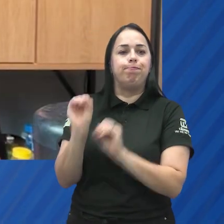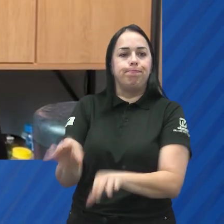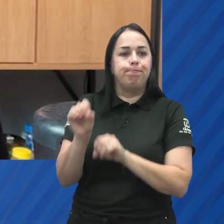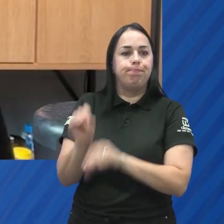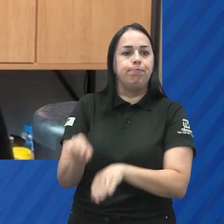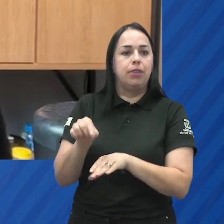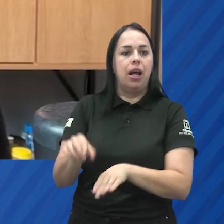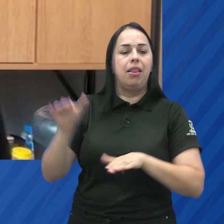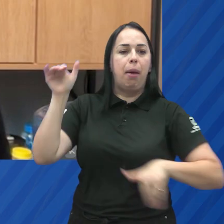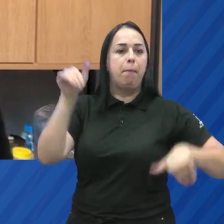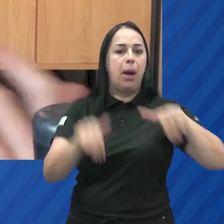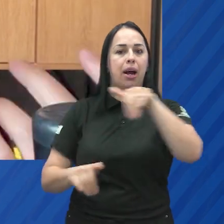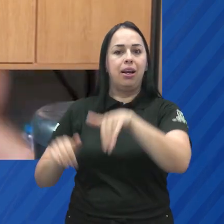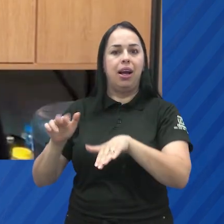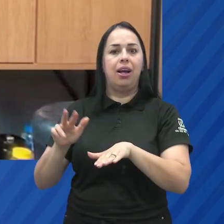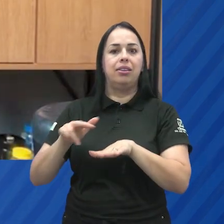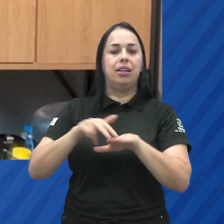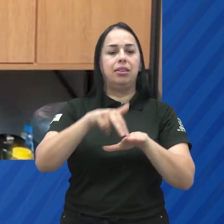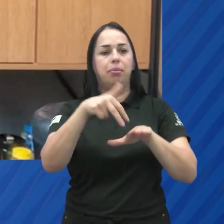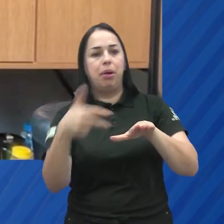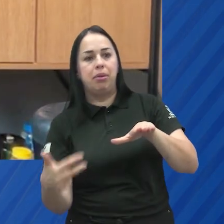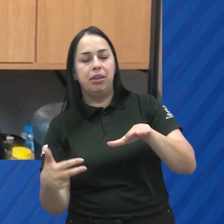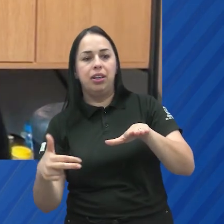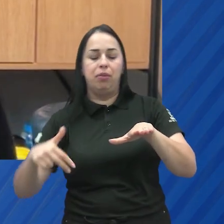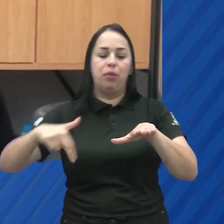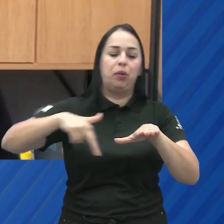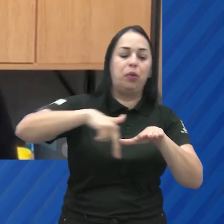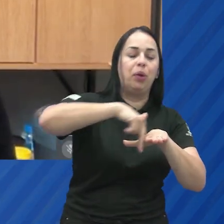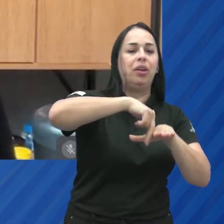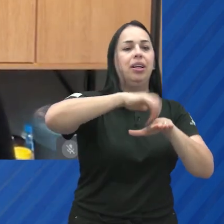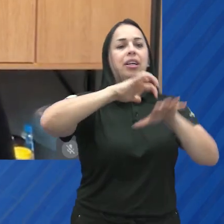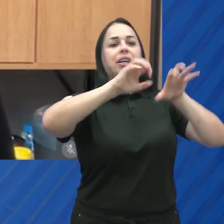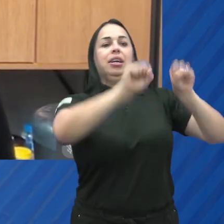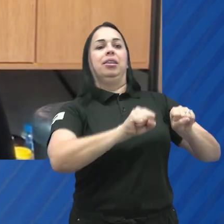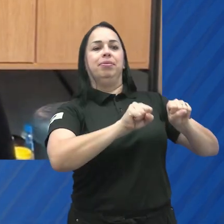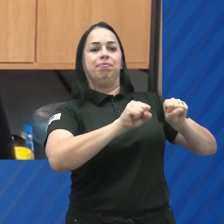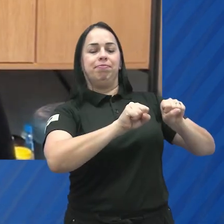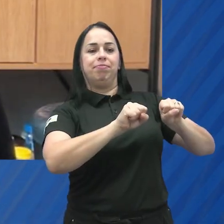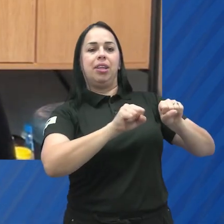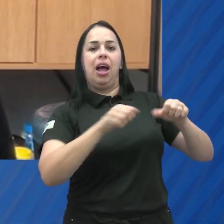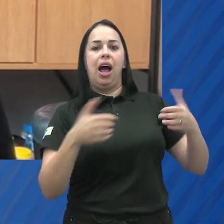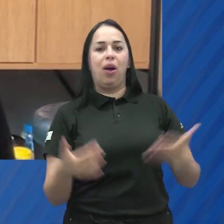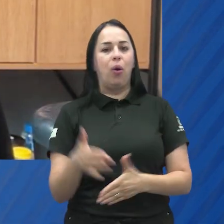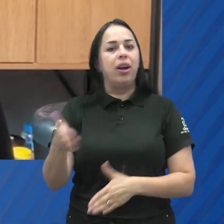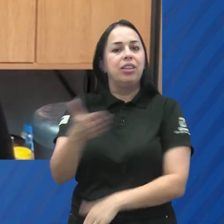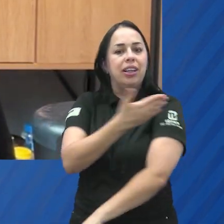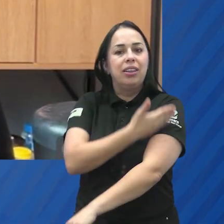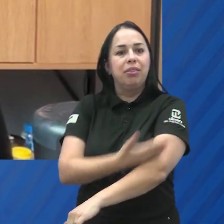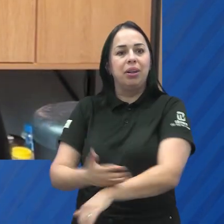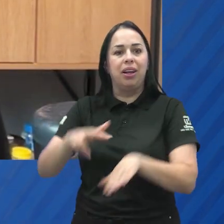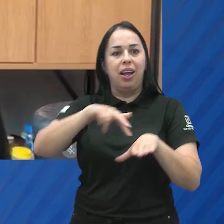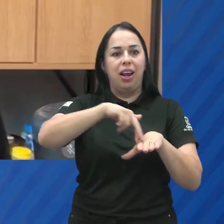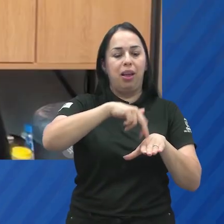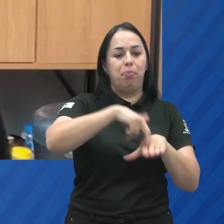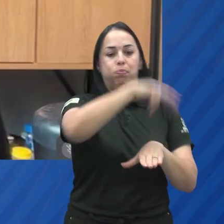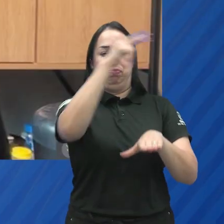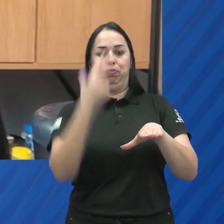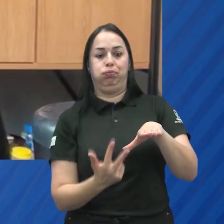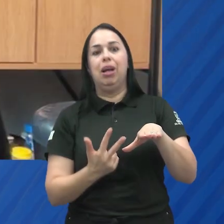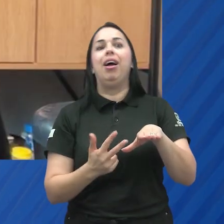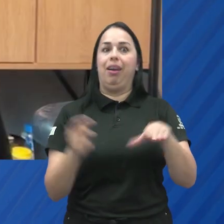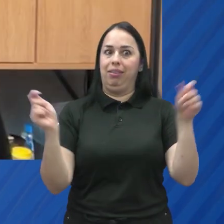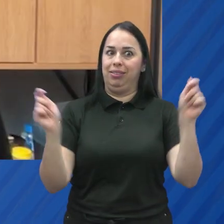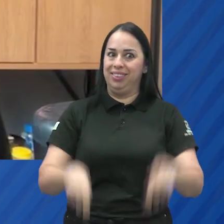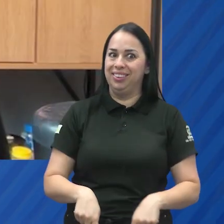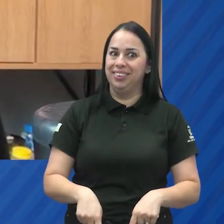sempre ensinou. No comecinho era cair, nadar pra borda e segurar. Agora ali já tá mortal de costas